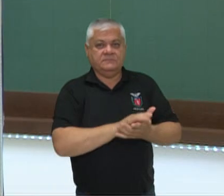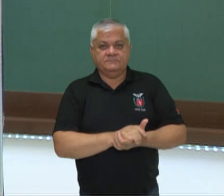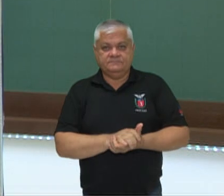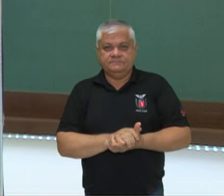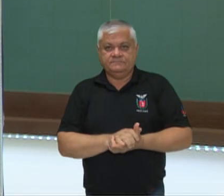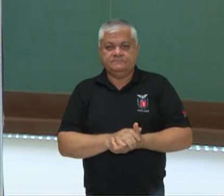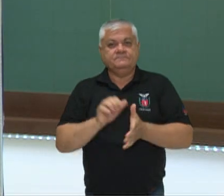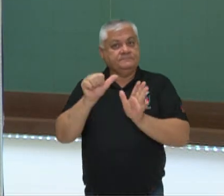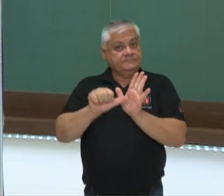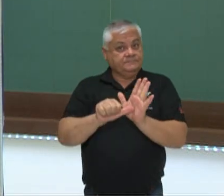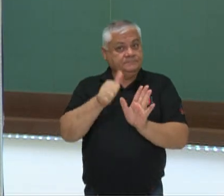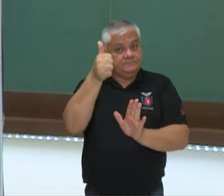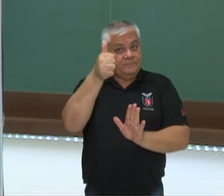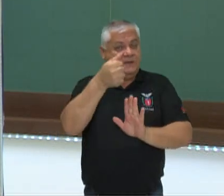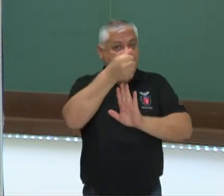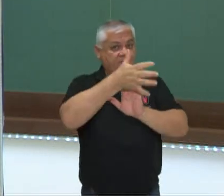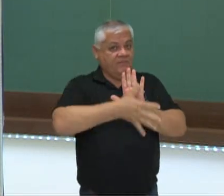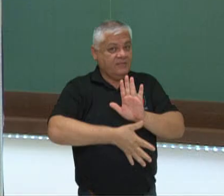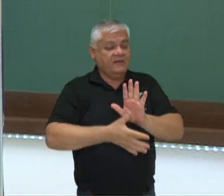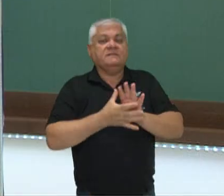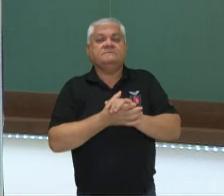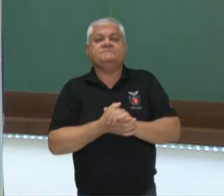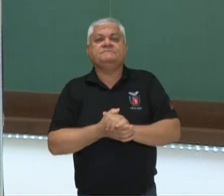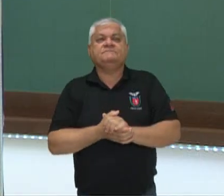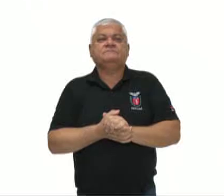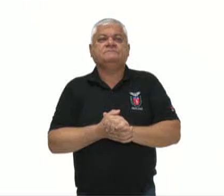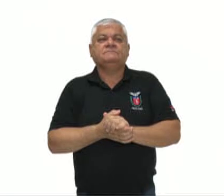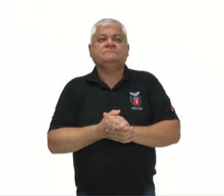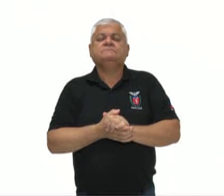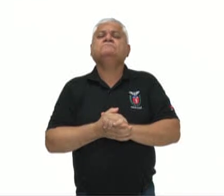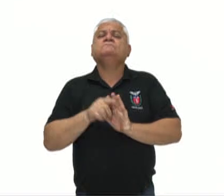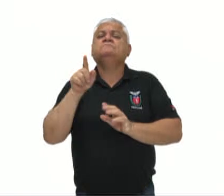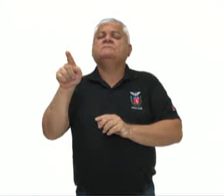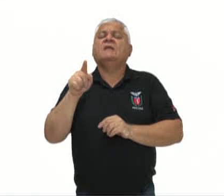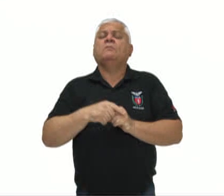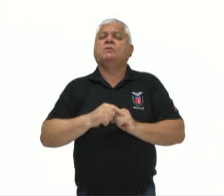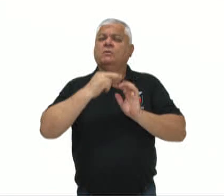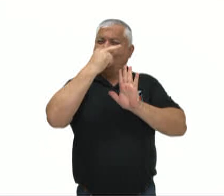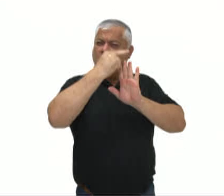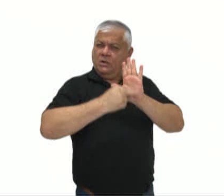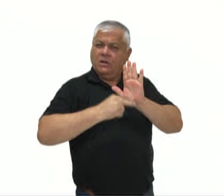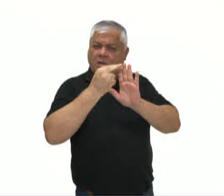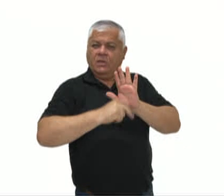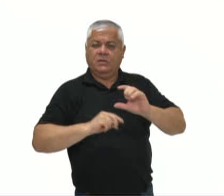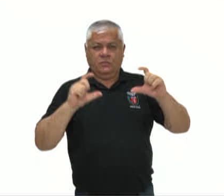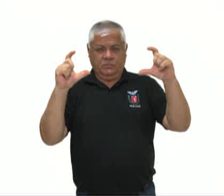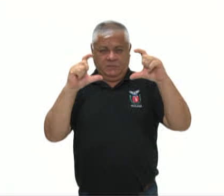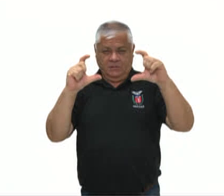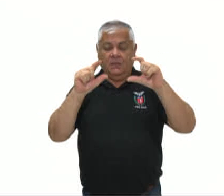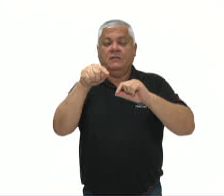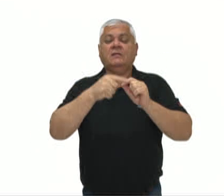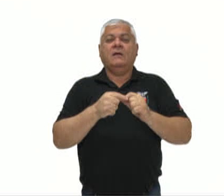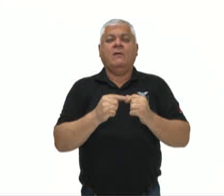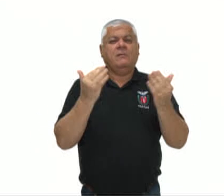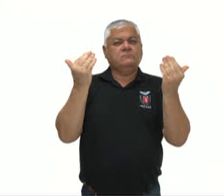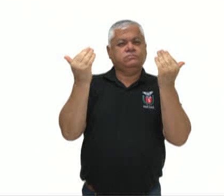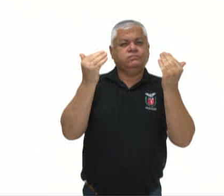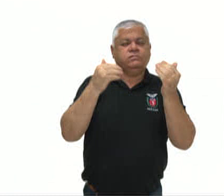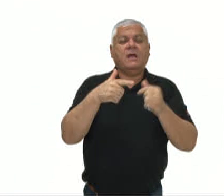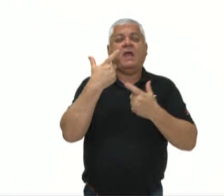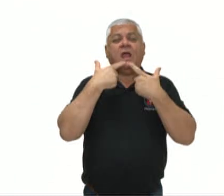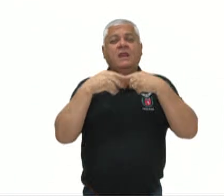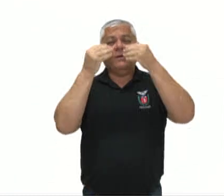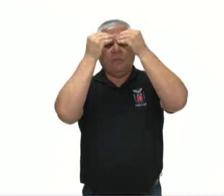primeira reflexão, atividade 1, traz o seguinte comando: a partir da sua leitura do trecho, analise a linguagem.